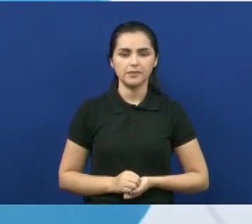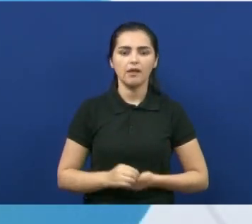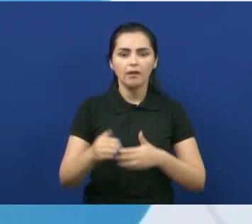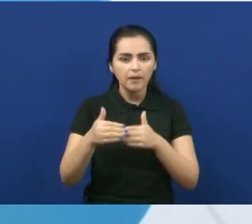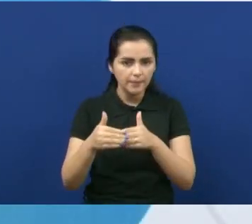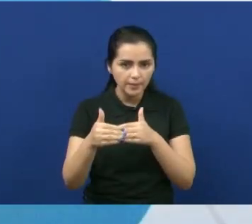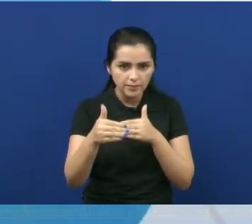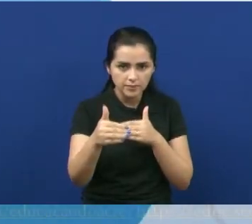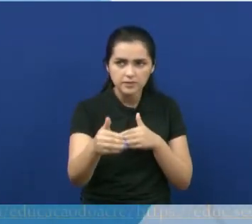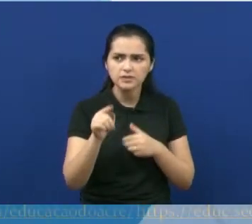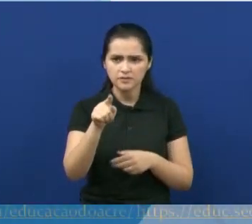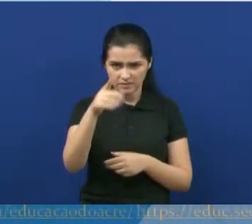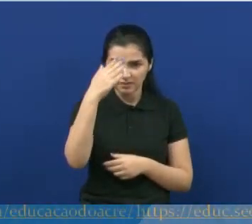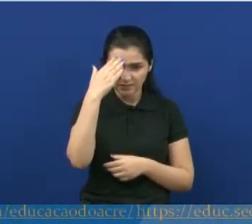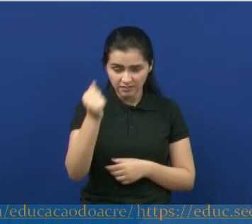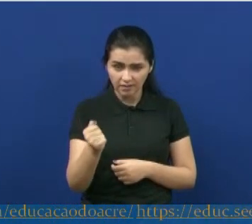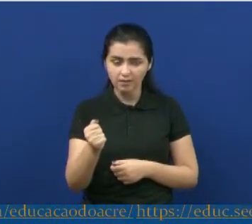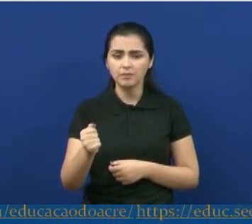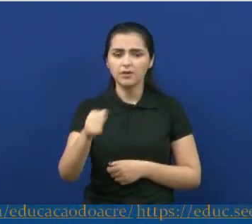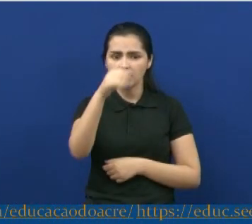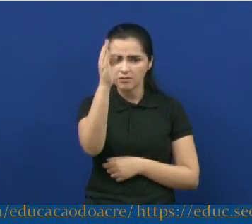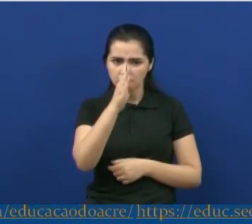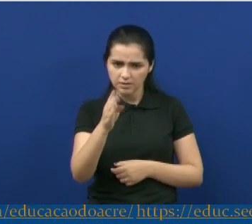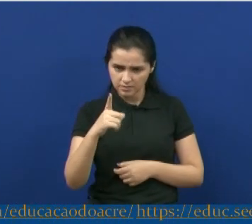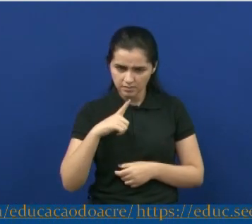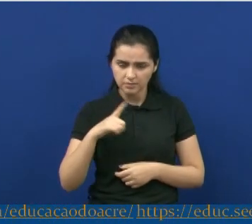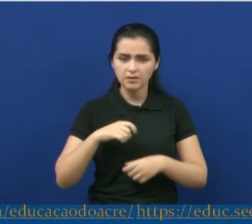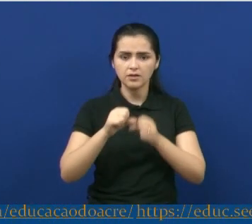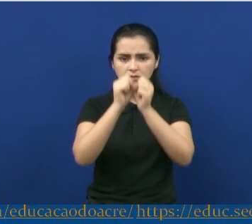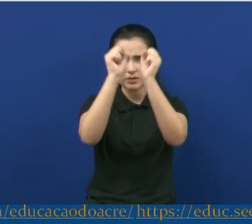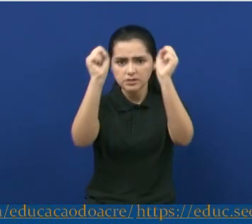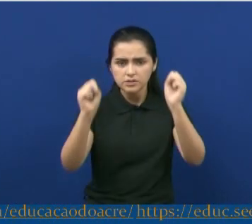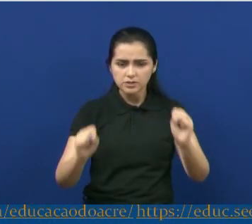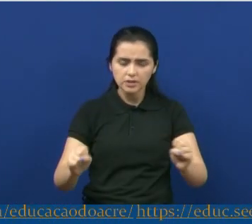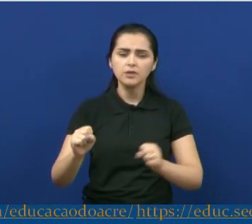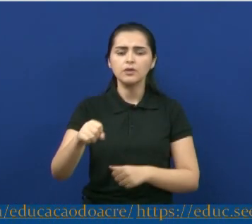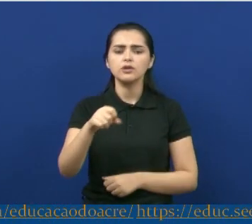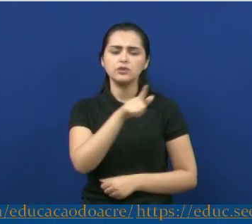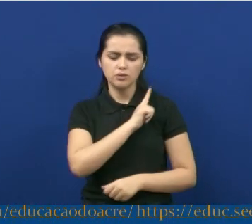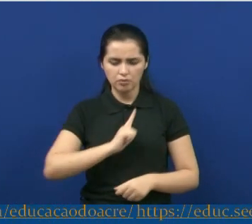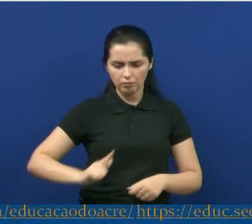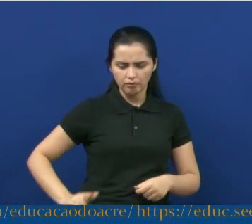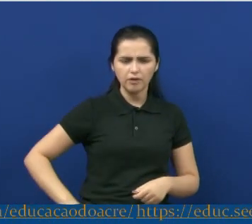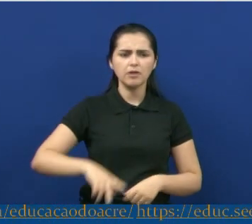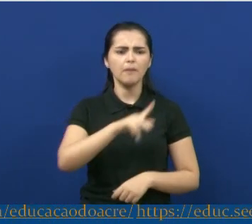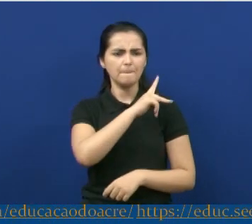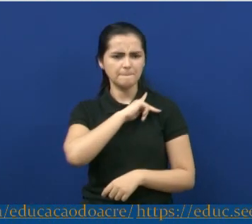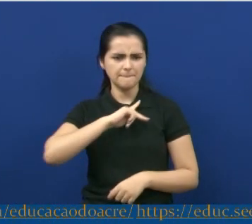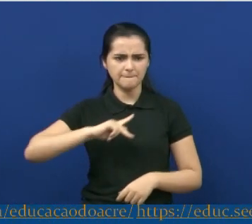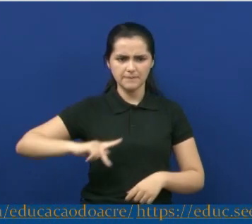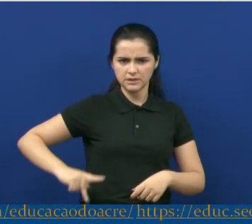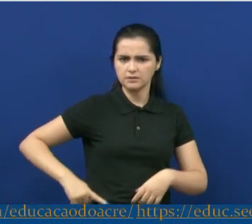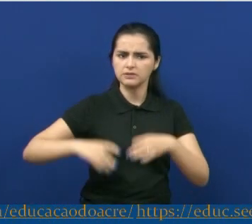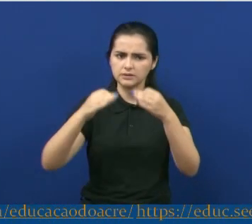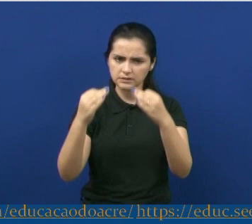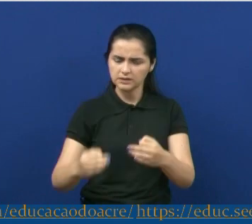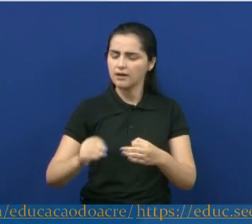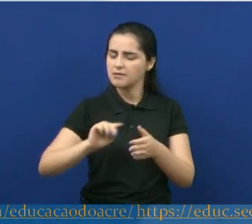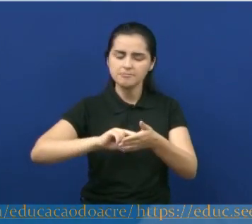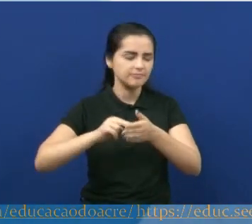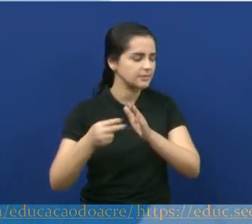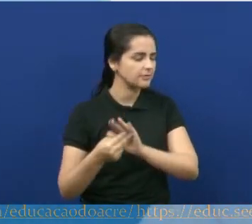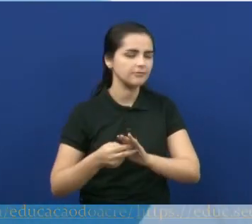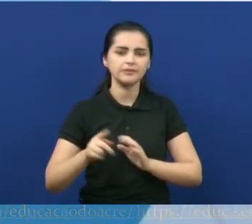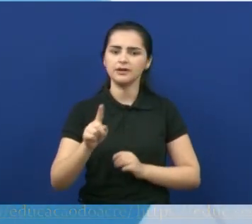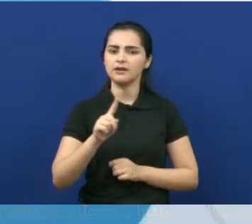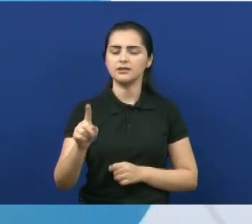Para começar, vocês sabem que o Brasil tem o sistema de governo presidencialismo, certo? Mas isso não significa